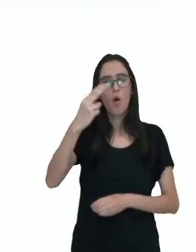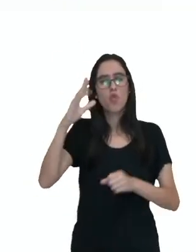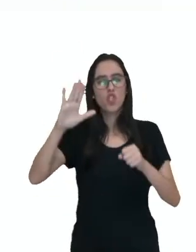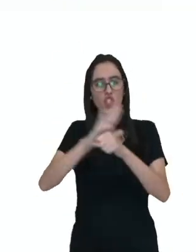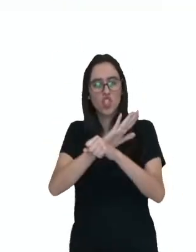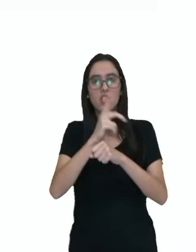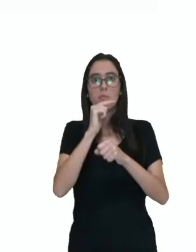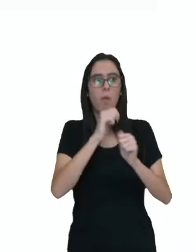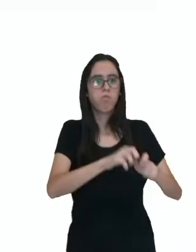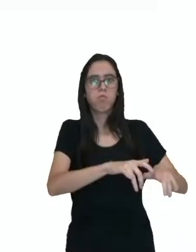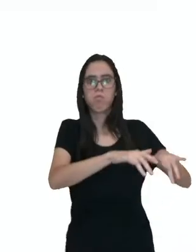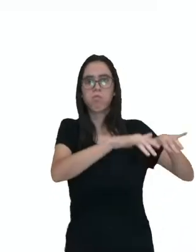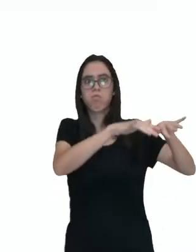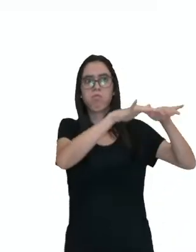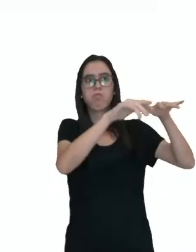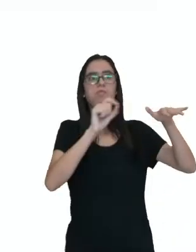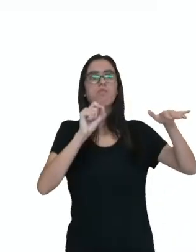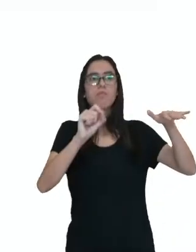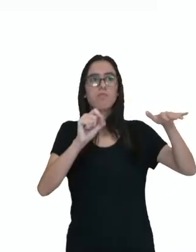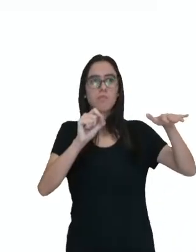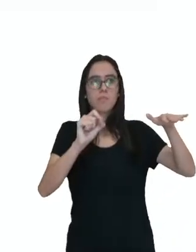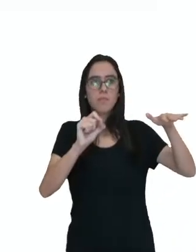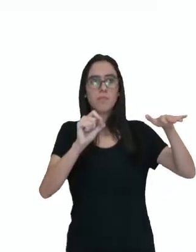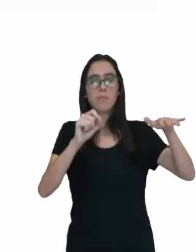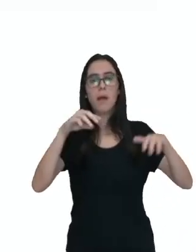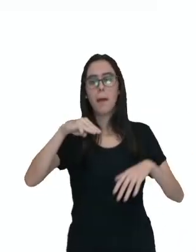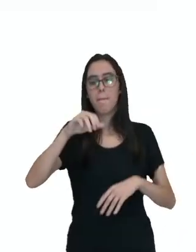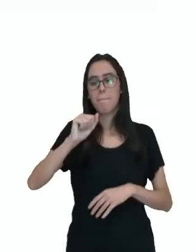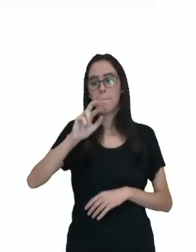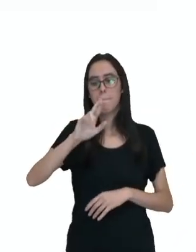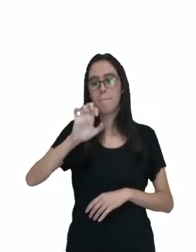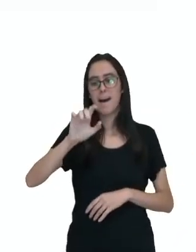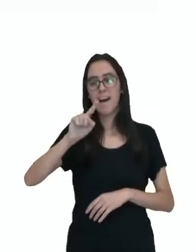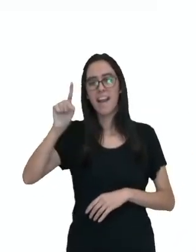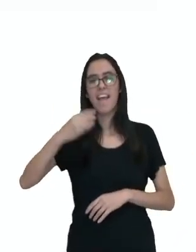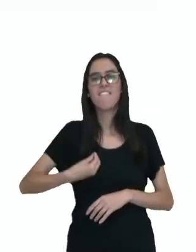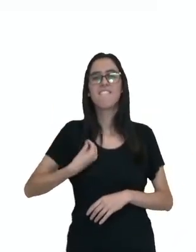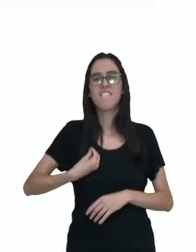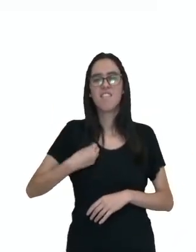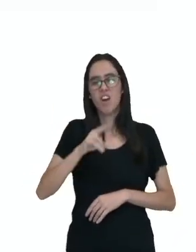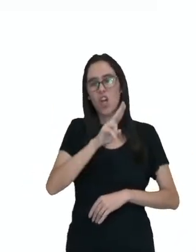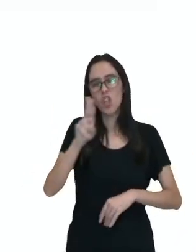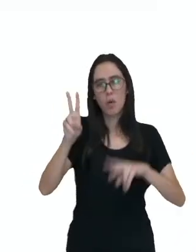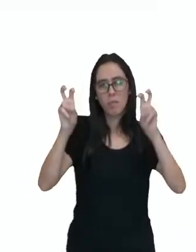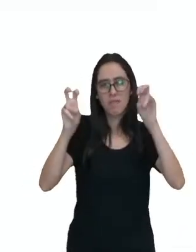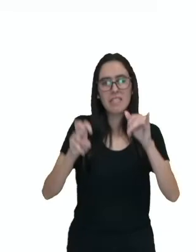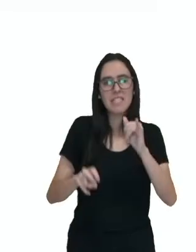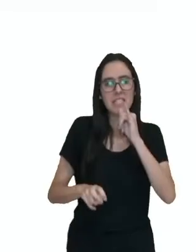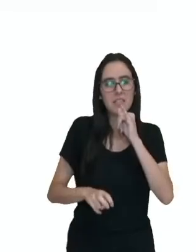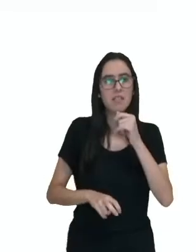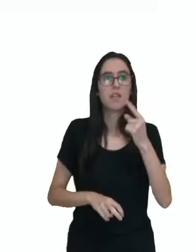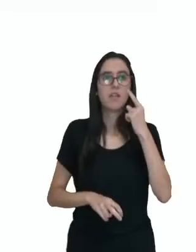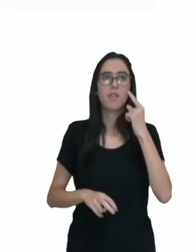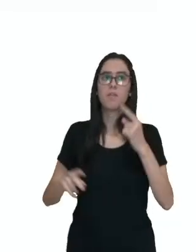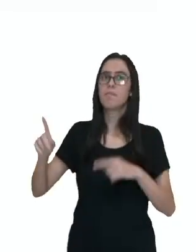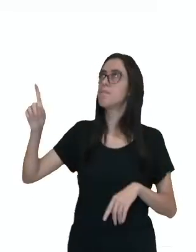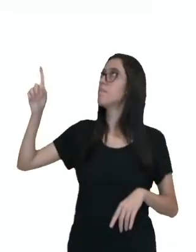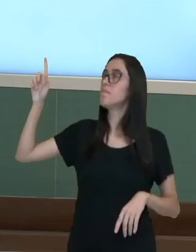intensa, ganhando o nome de maré sígia ou maré viva, certo? Então você pode perceber inclusive a posição aqui, ó.